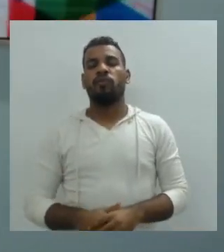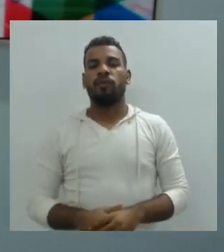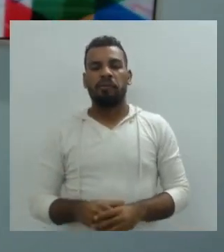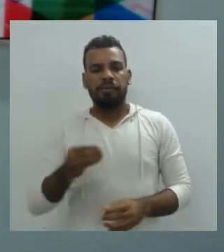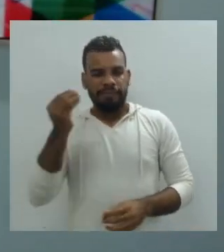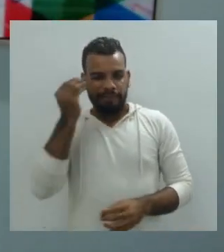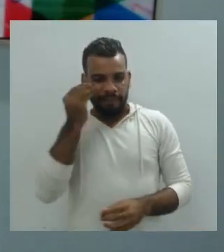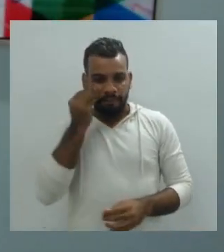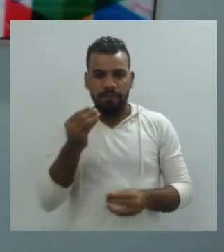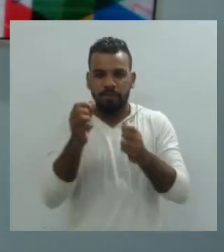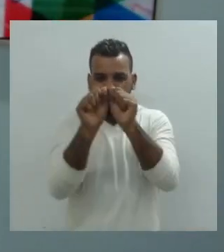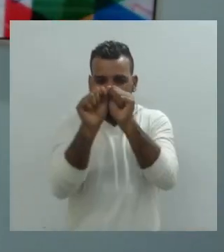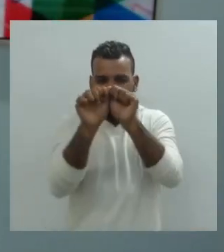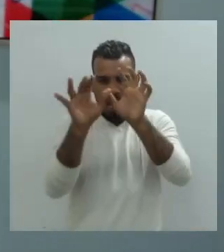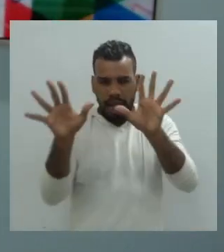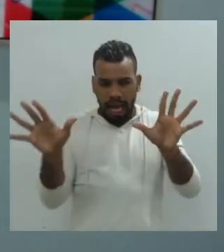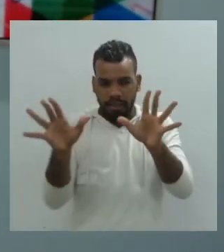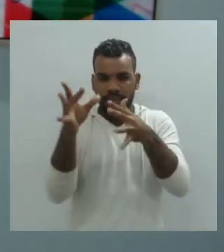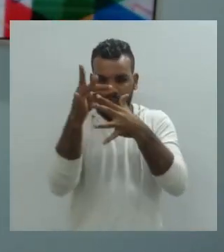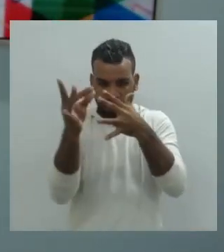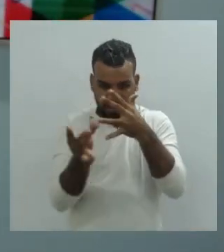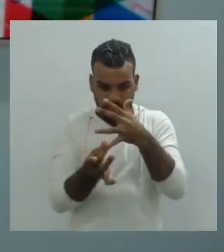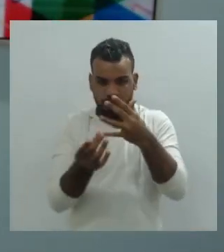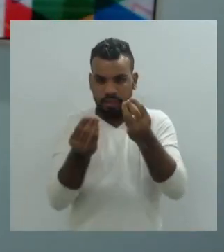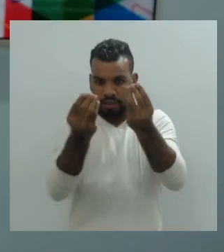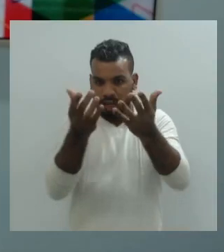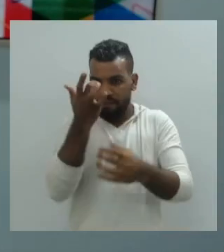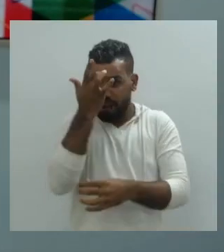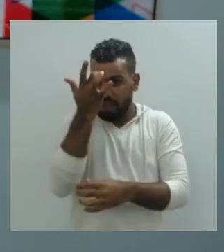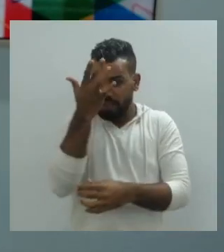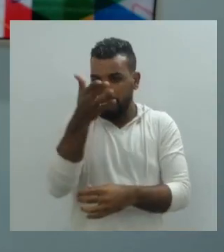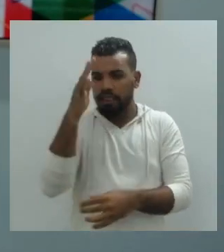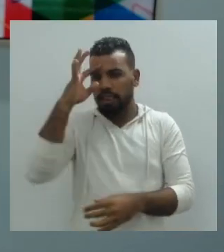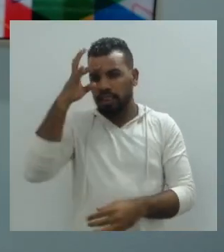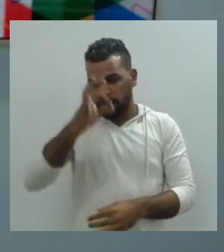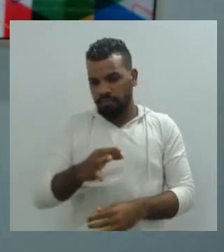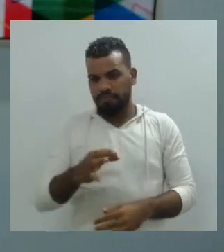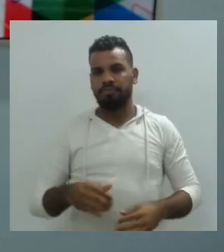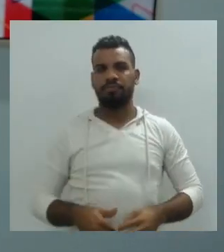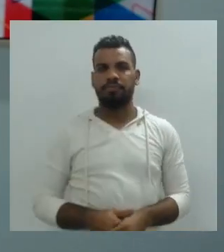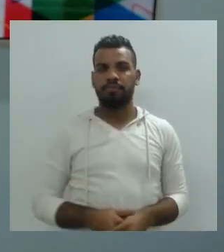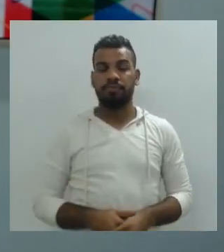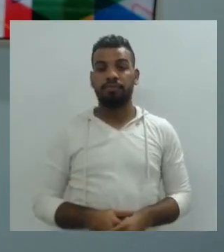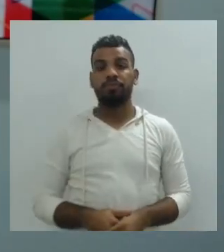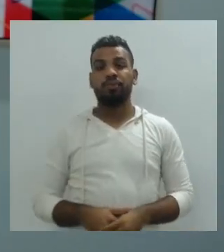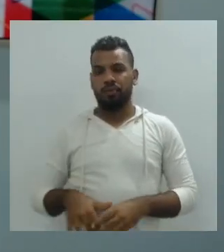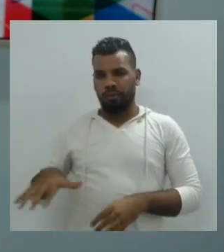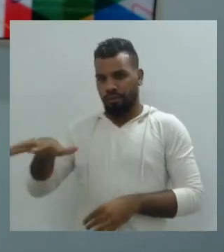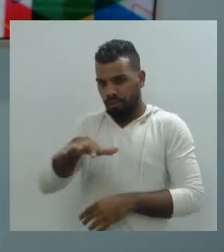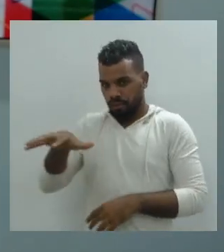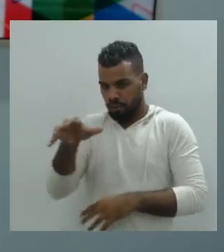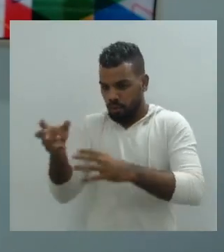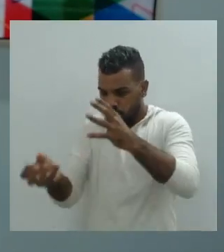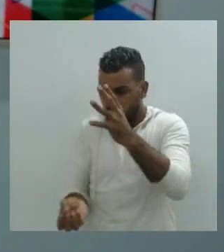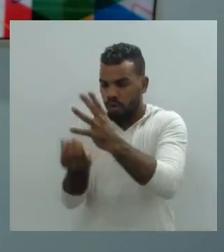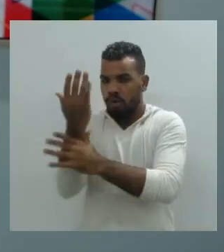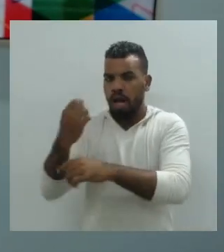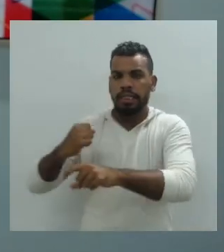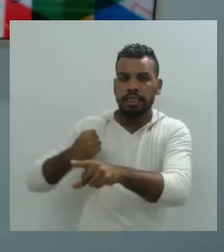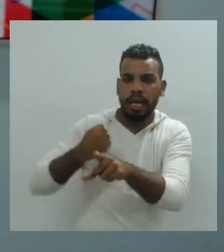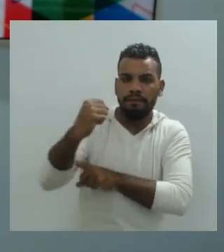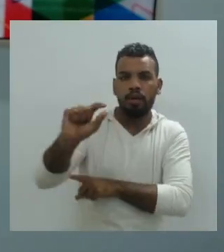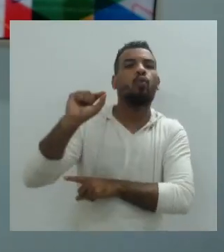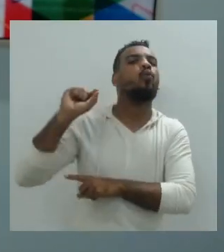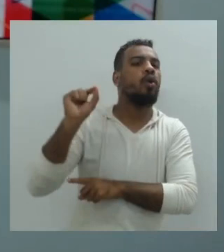tentar deixar o mais claro possível para facilitar seus estudos. Os criacionistas sustentam a ideia de que o